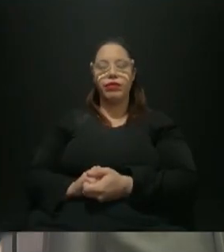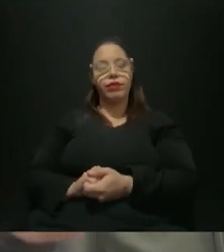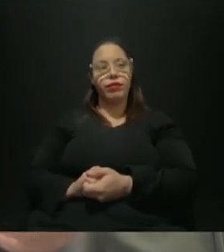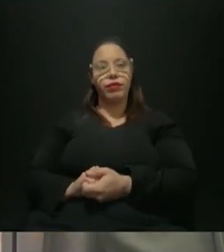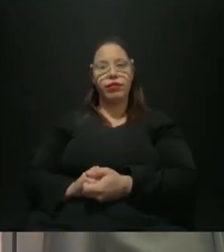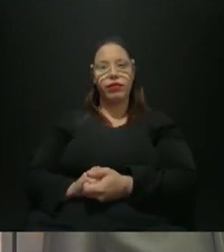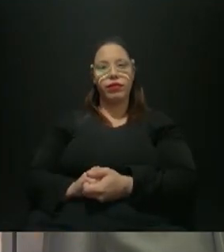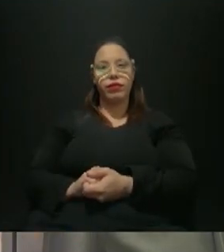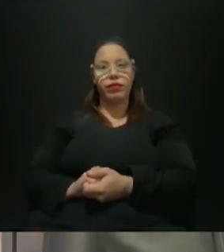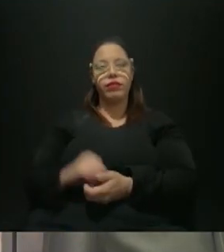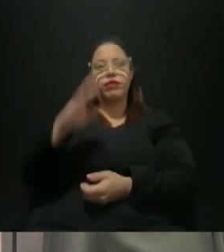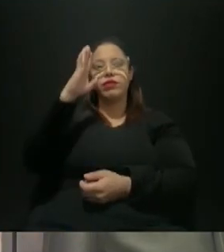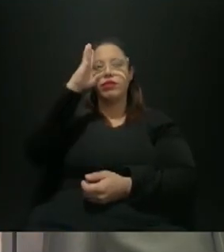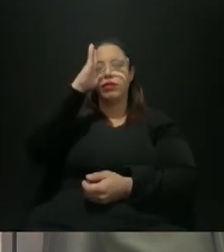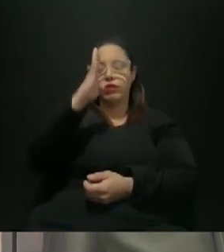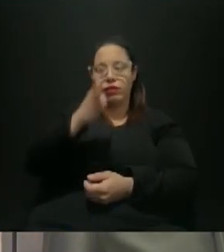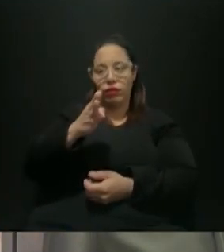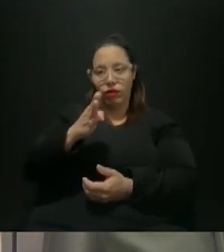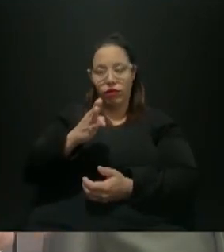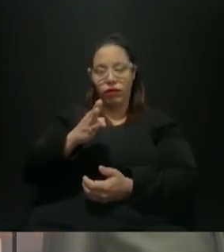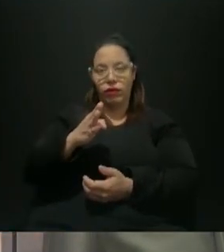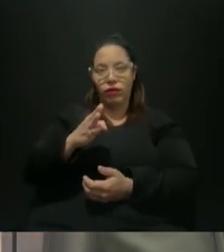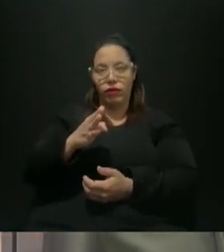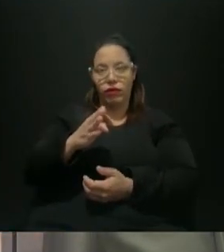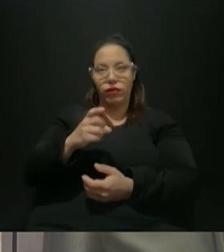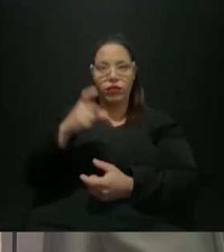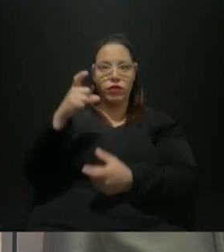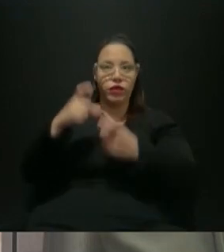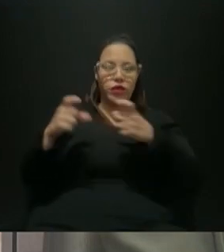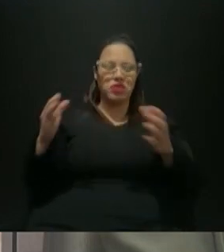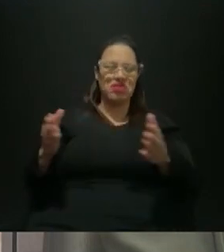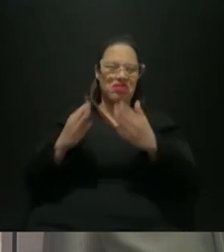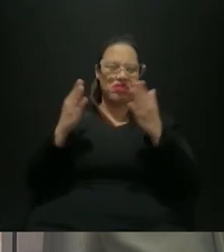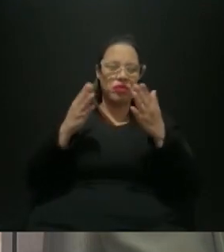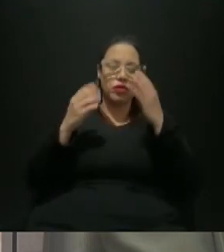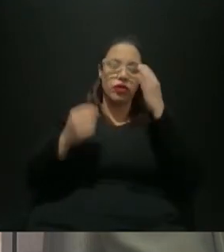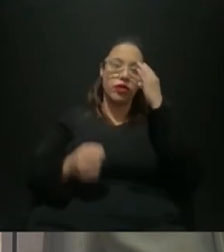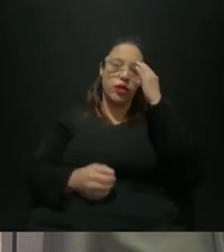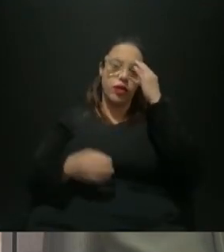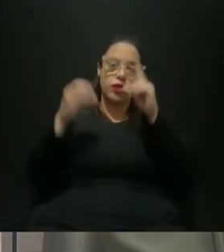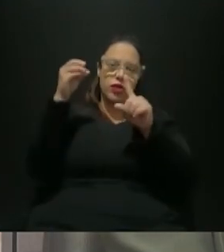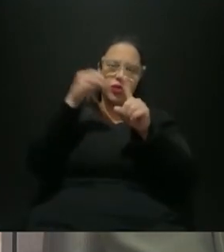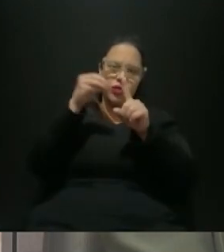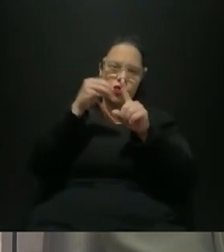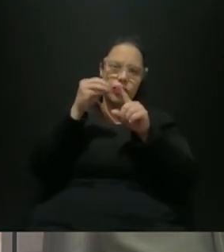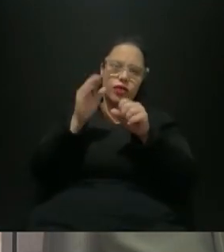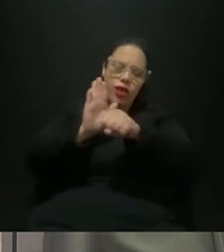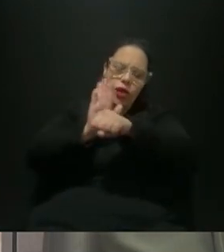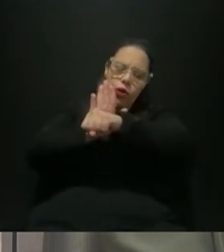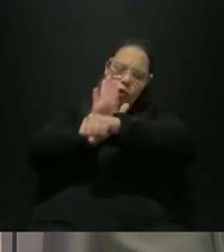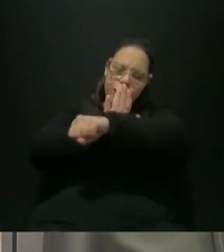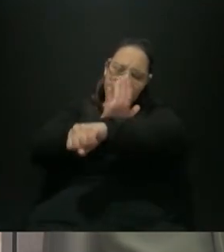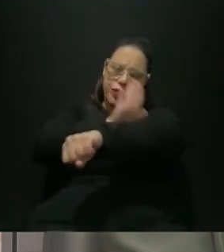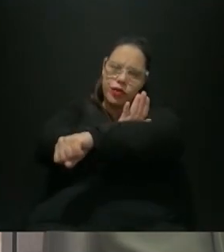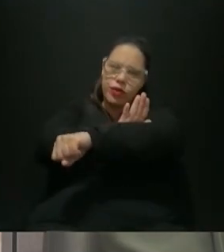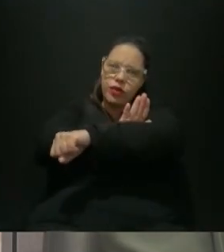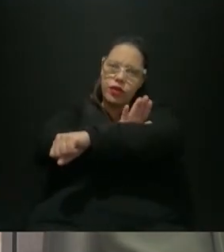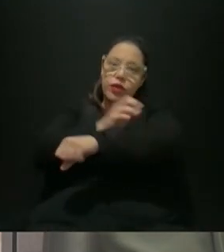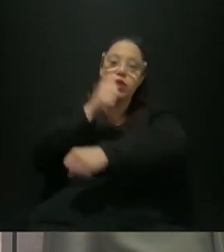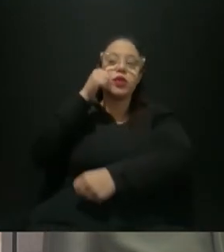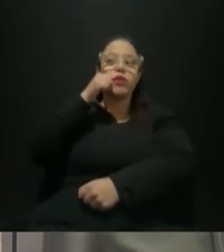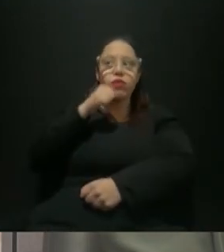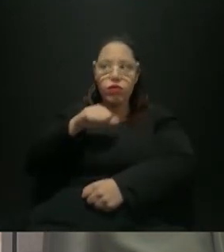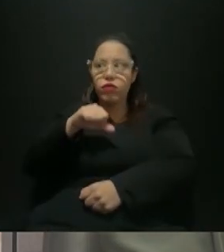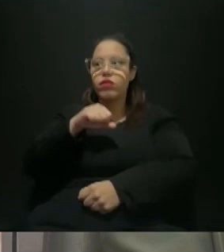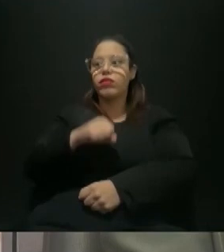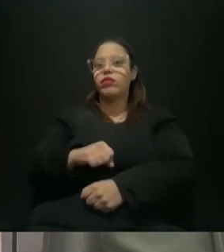principalmente nos territórios mais vulneráveis, elas são cuidadas por mulheres. Eu vou pegar um